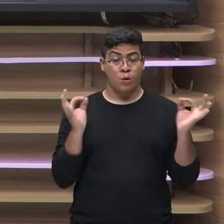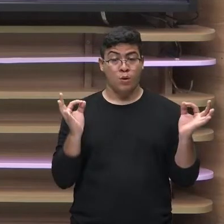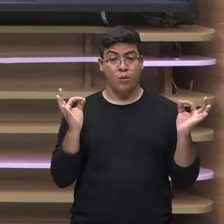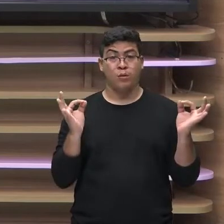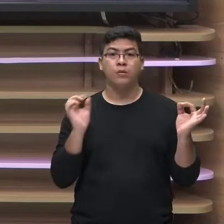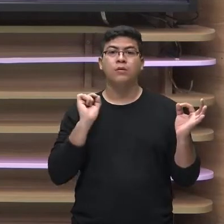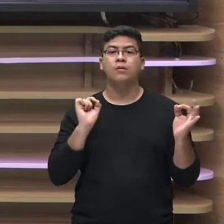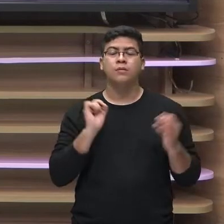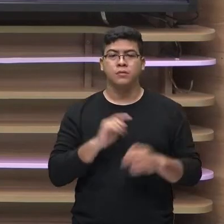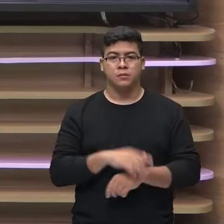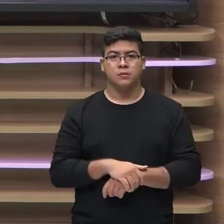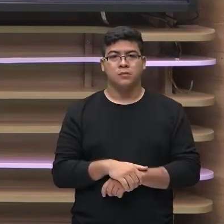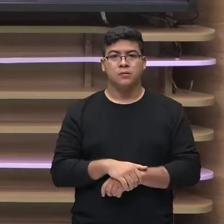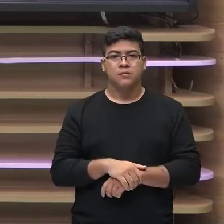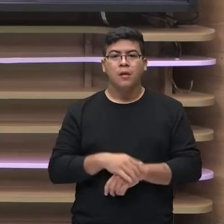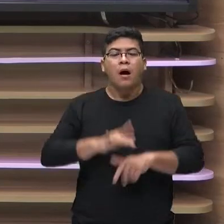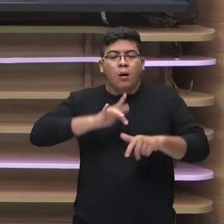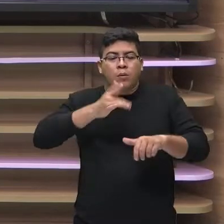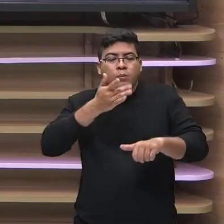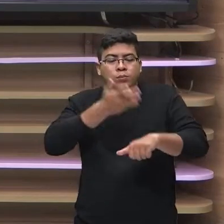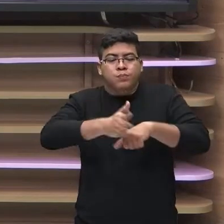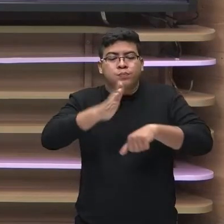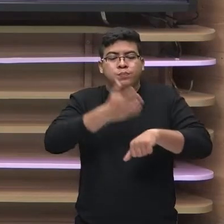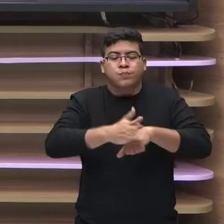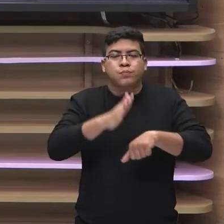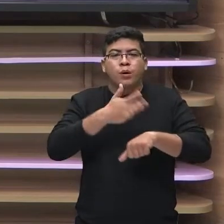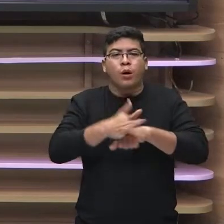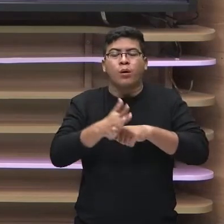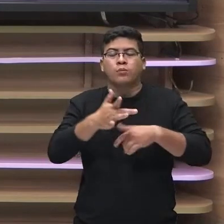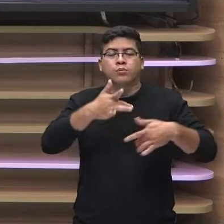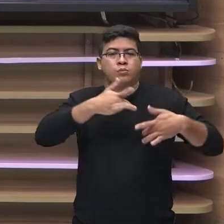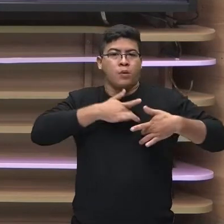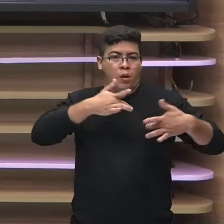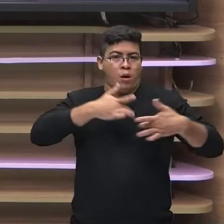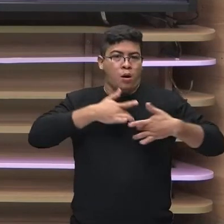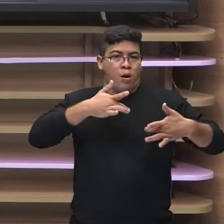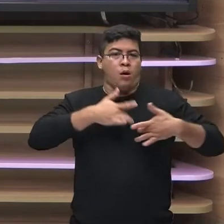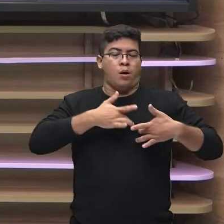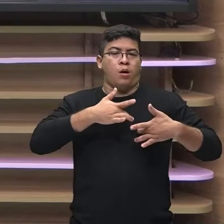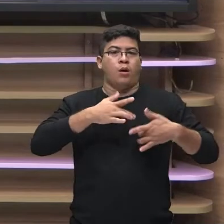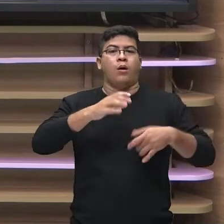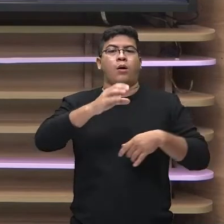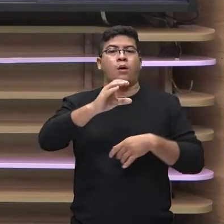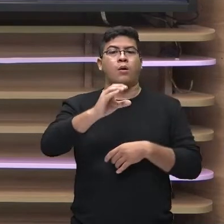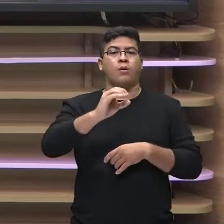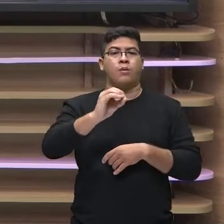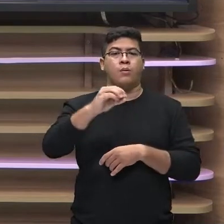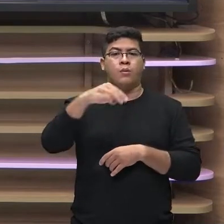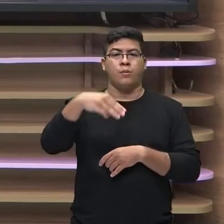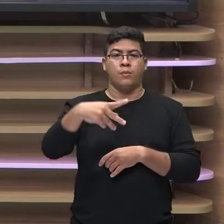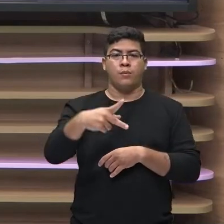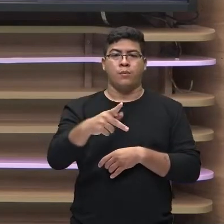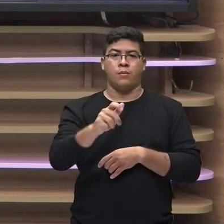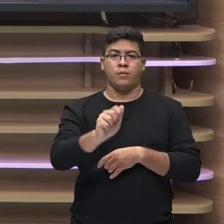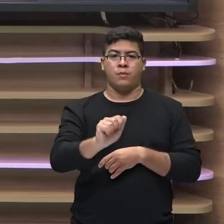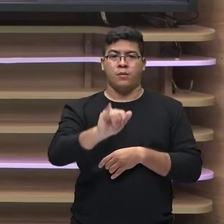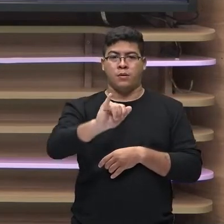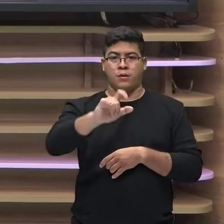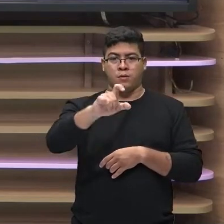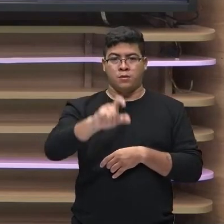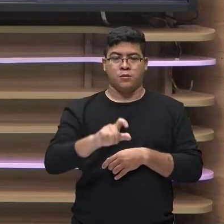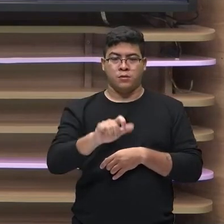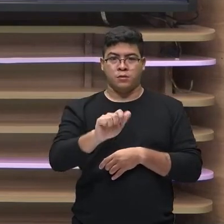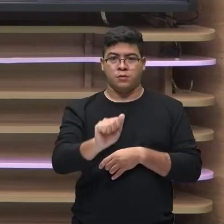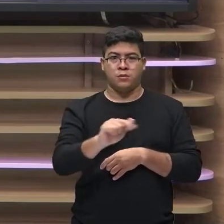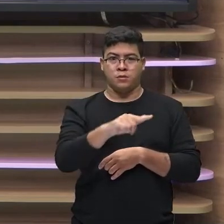nós vemos o quê? O exercício da compaixão é um exercício do quê? É um exercício de